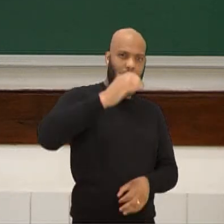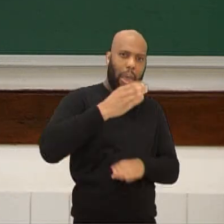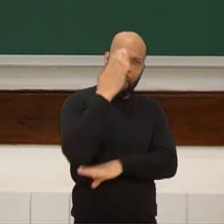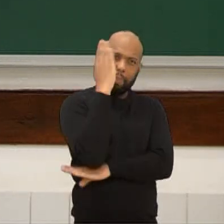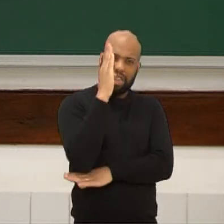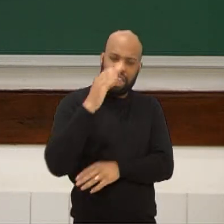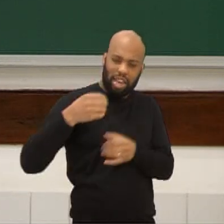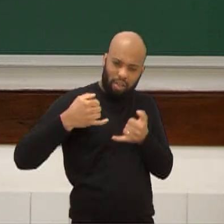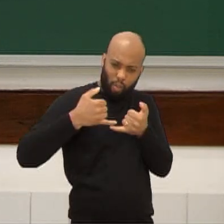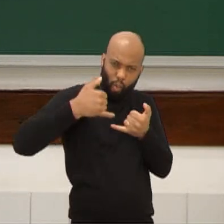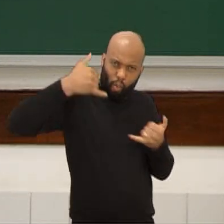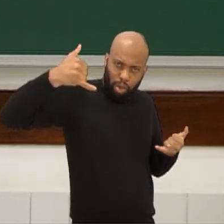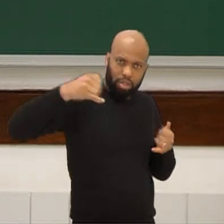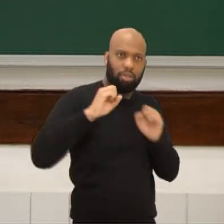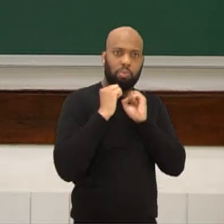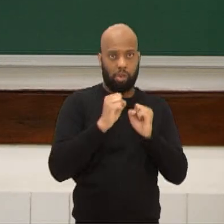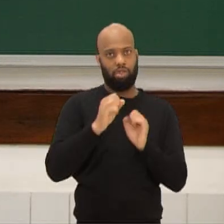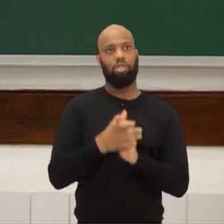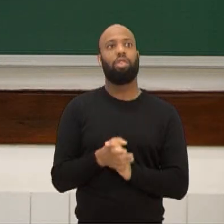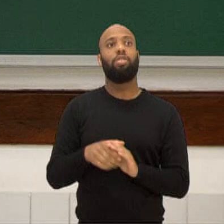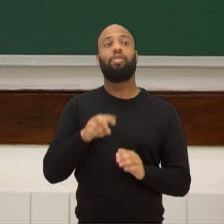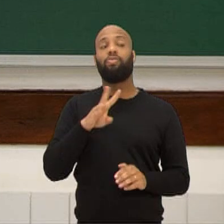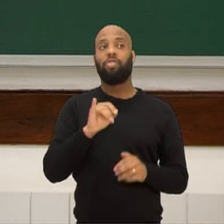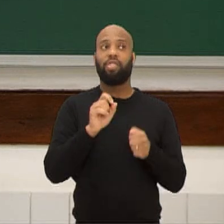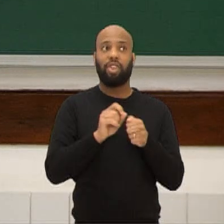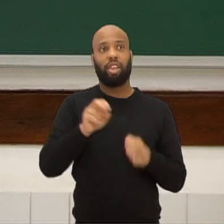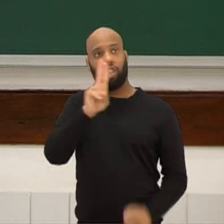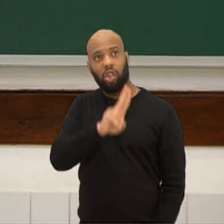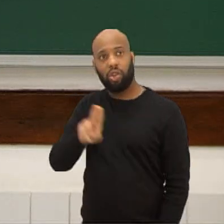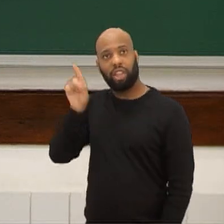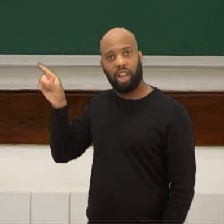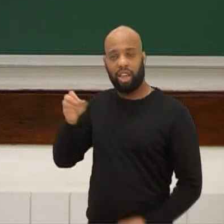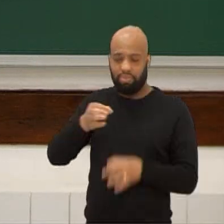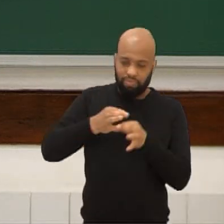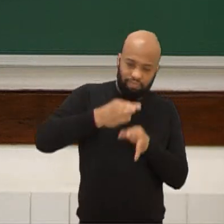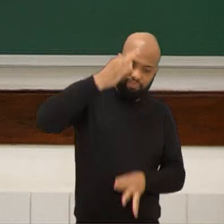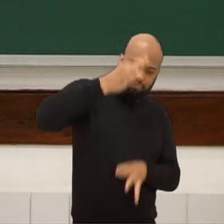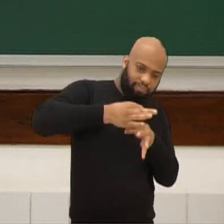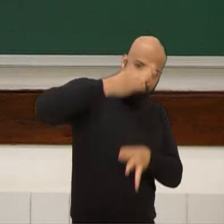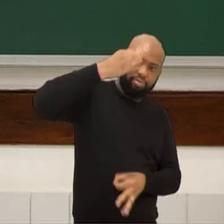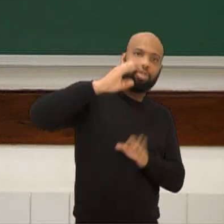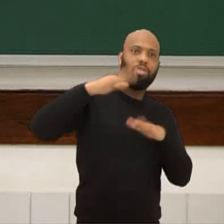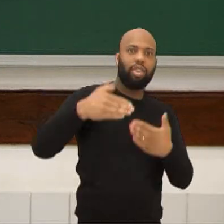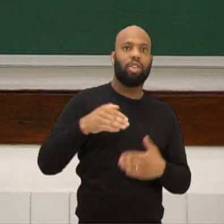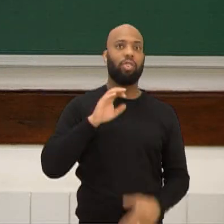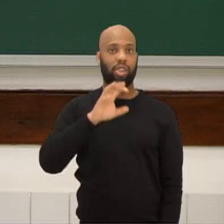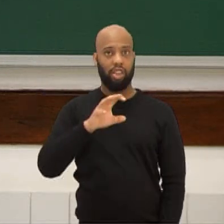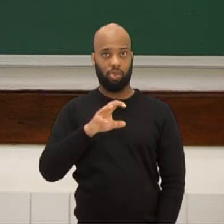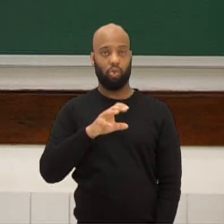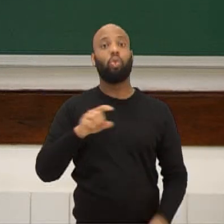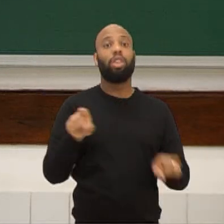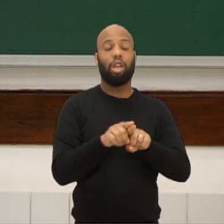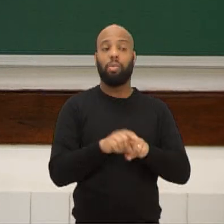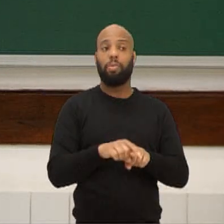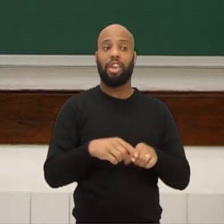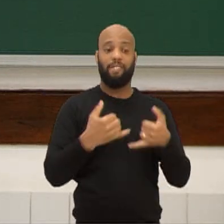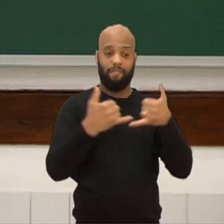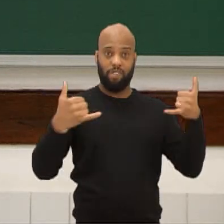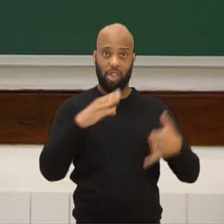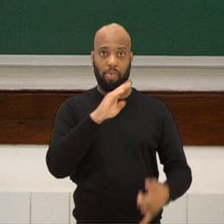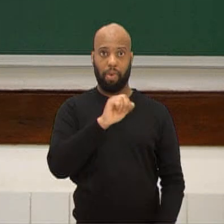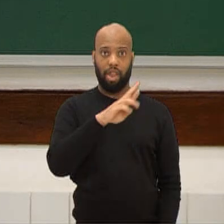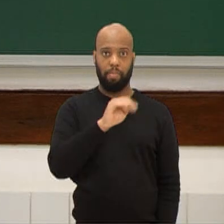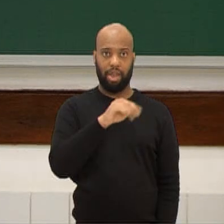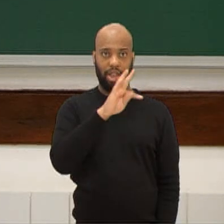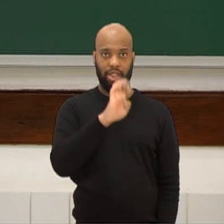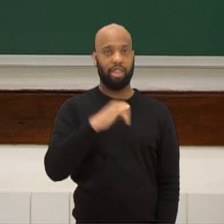conseguir segurar. Mas nós vamos fazer o diabo com essas varetas aí. Então, as varetas e o barbante vão ser muito importantes para um